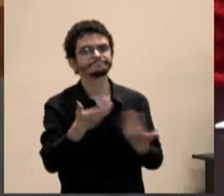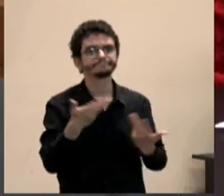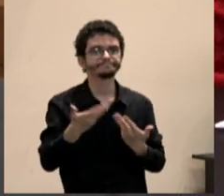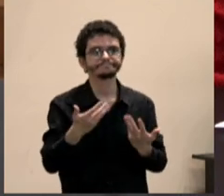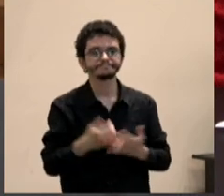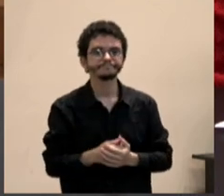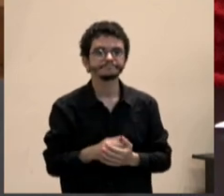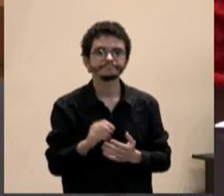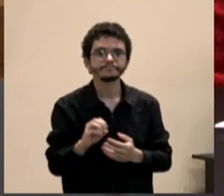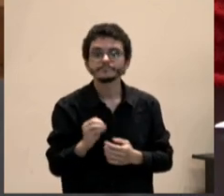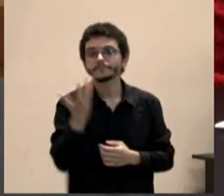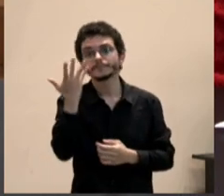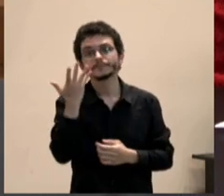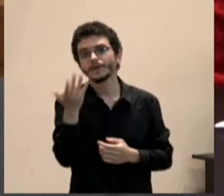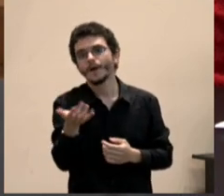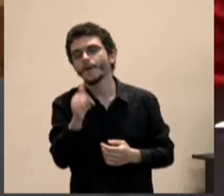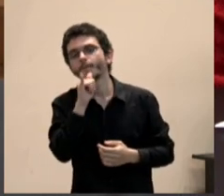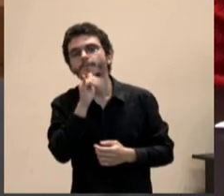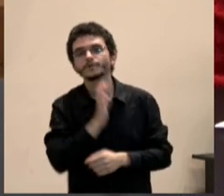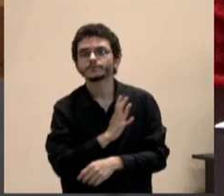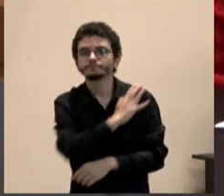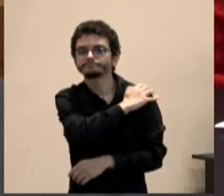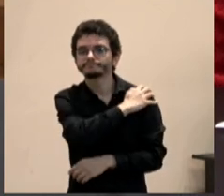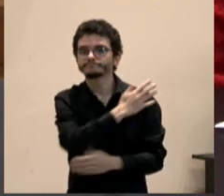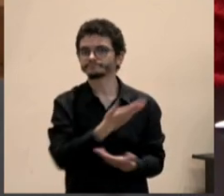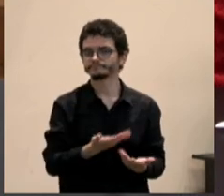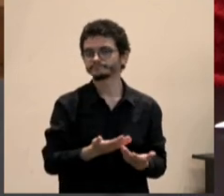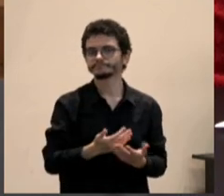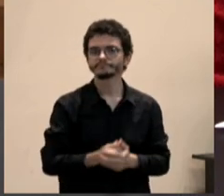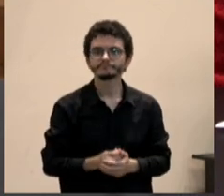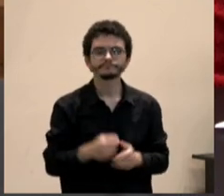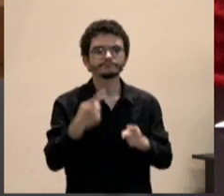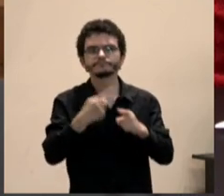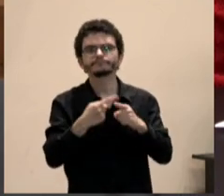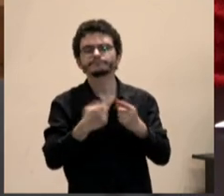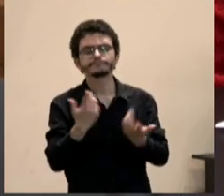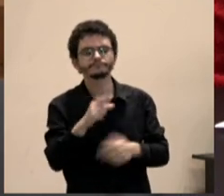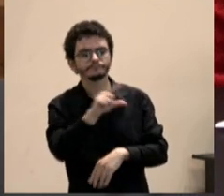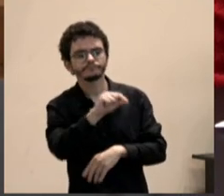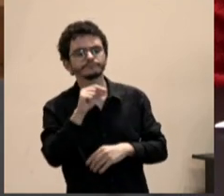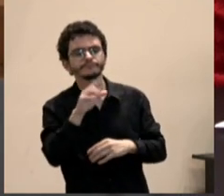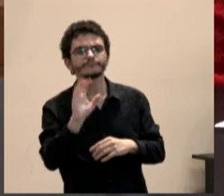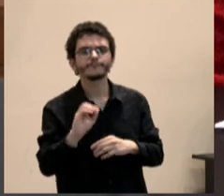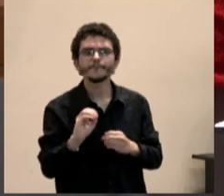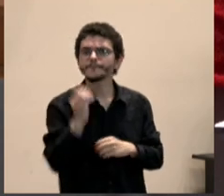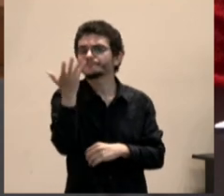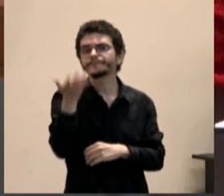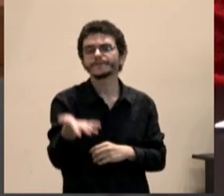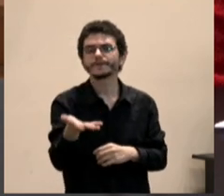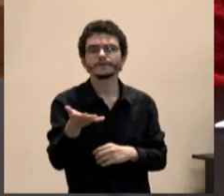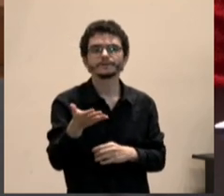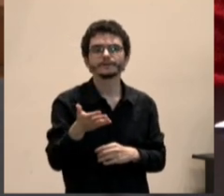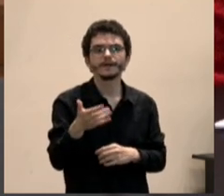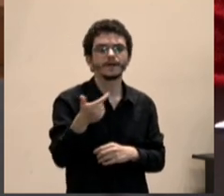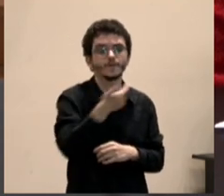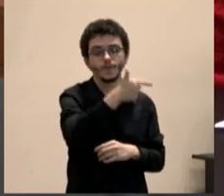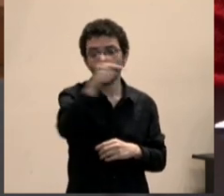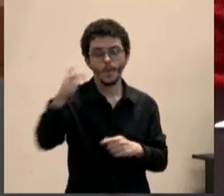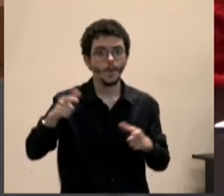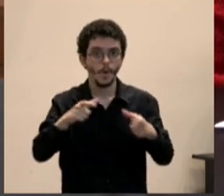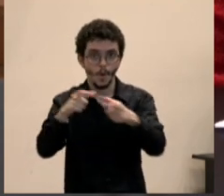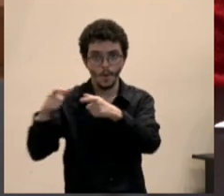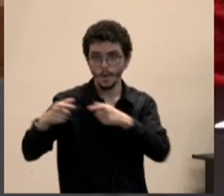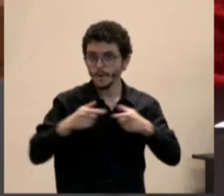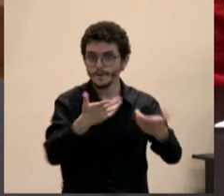quando acontece isso com um militar? Por que ele não escolheu quando acontece isso em outros espaços